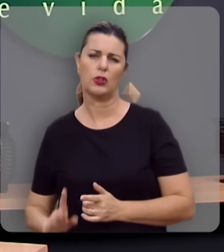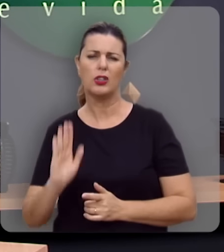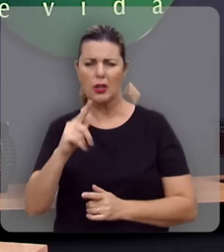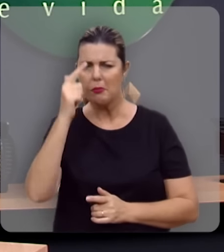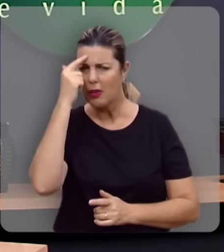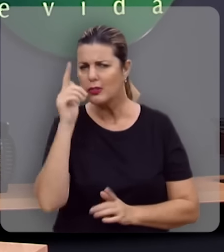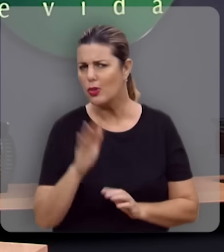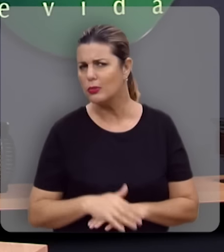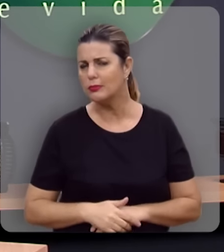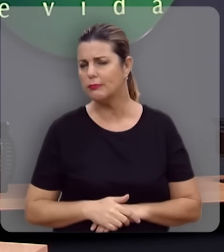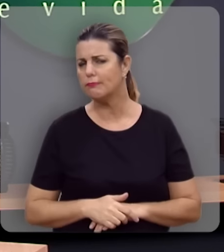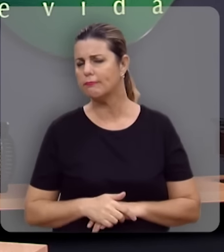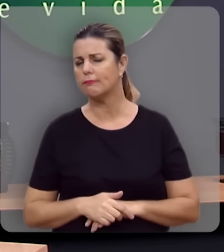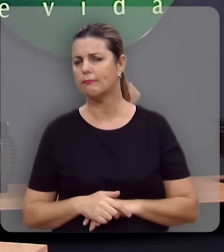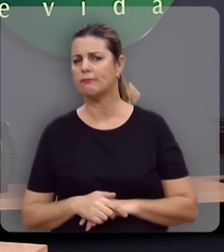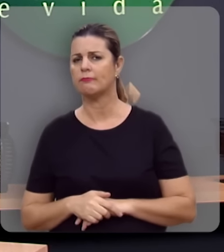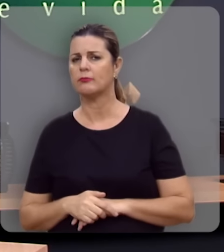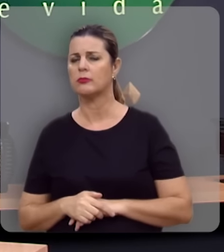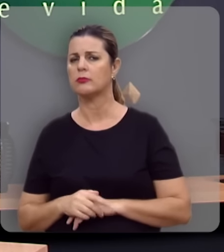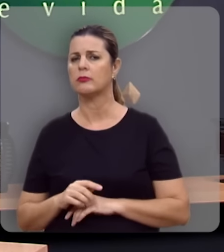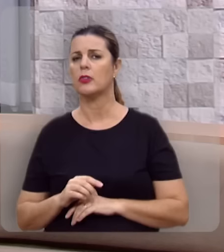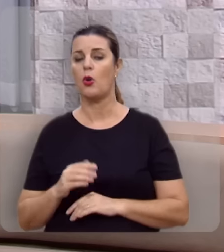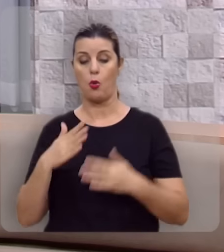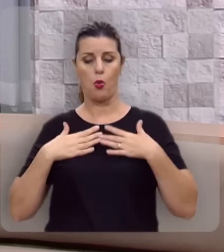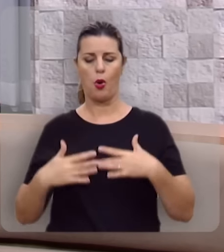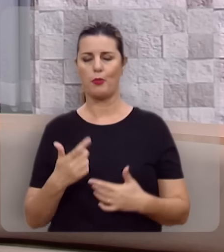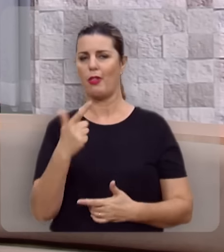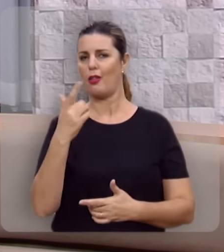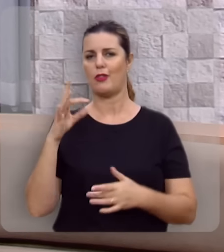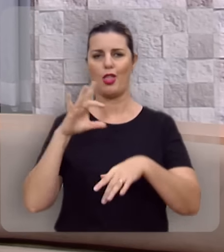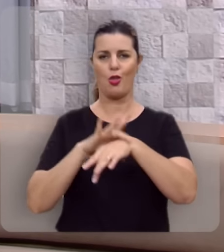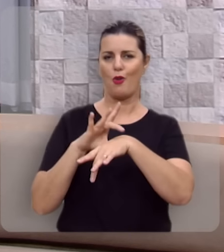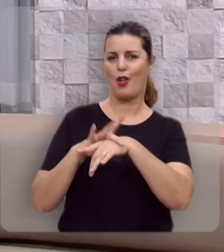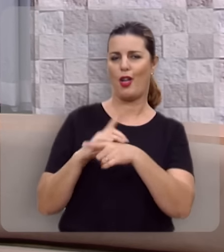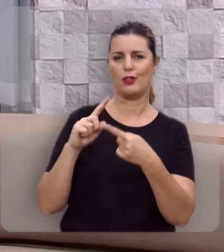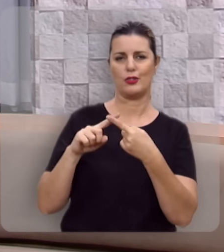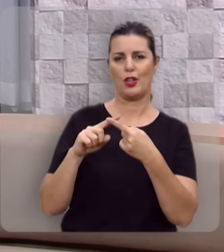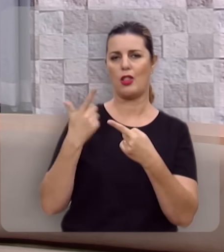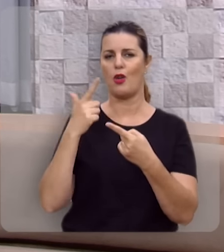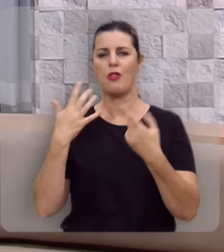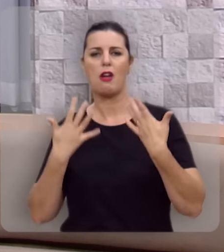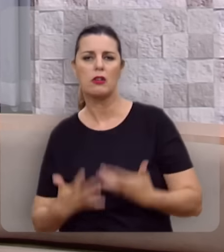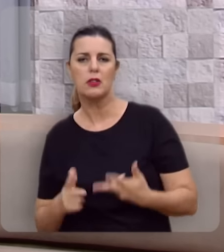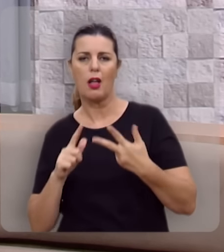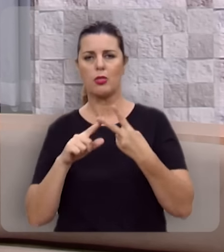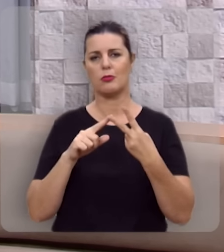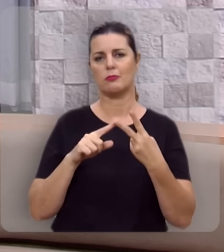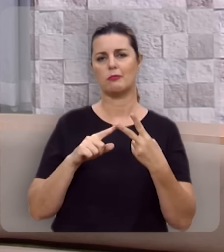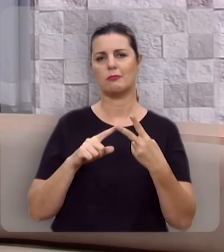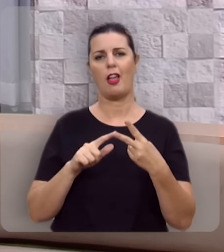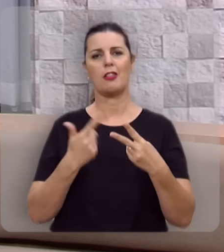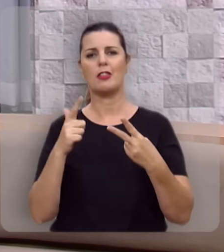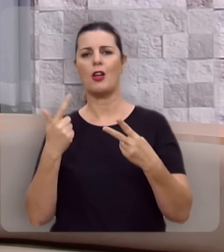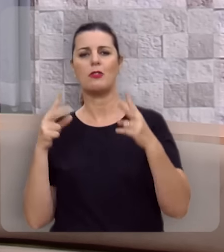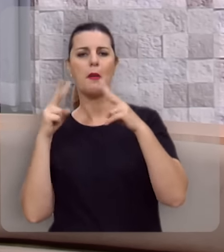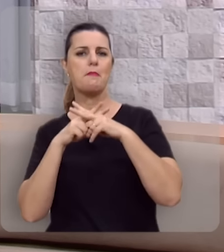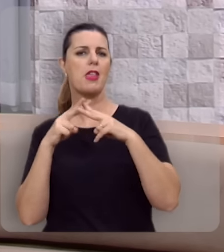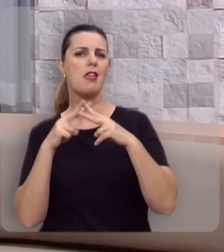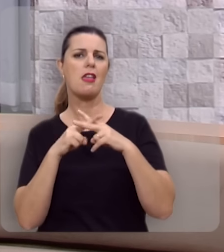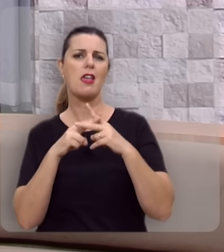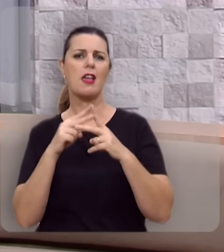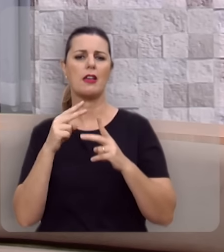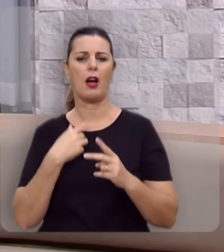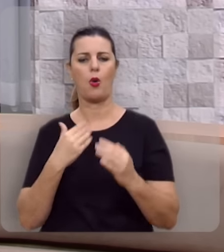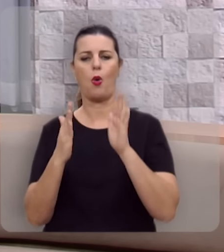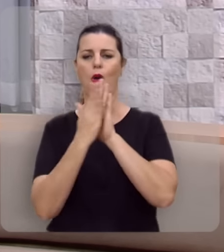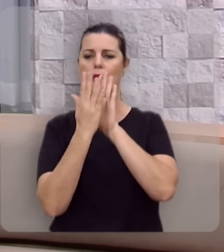Cristo. Você já pensou nisso? Um corpo que não vai ficar doente, não vai ficar cansado, não vai ter